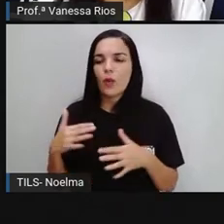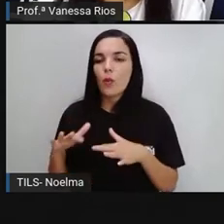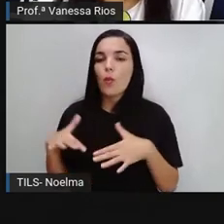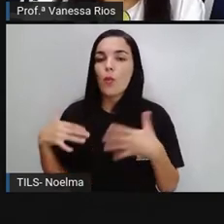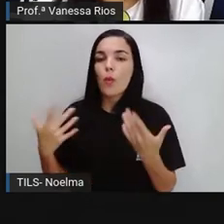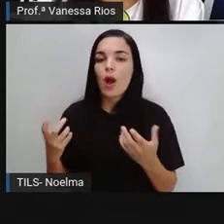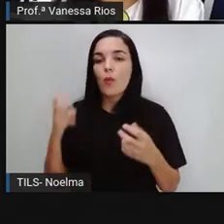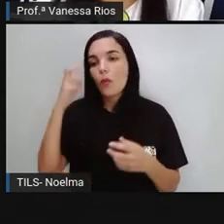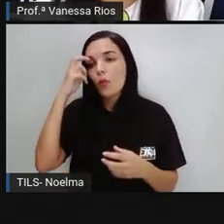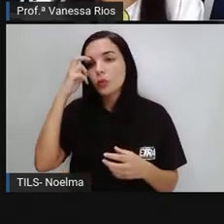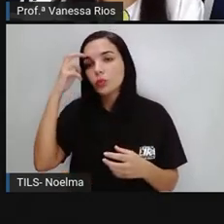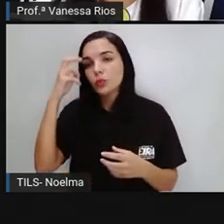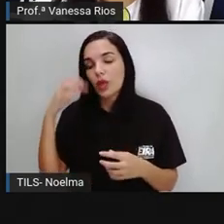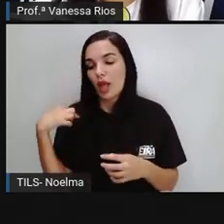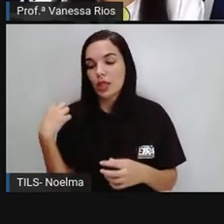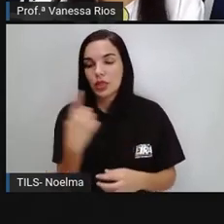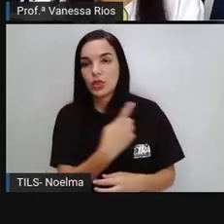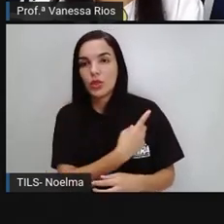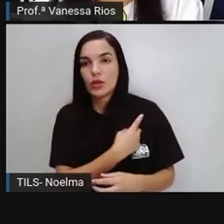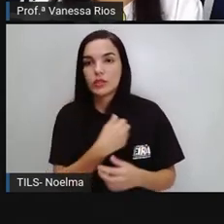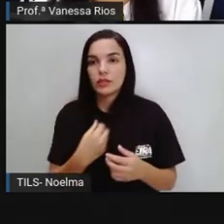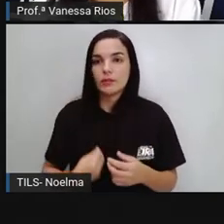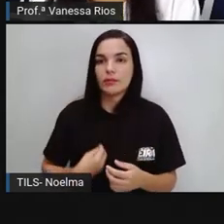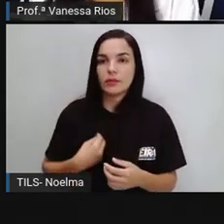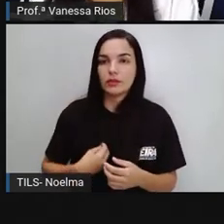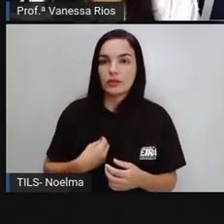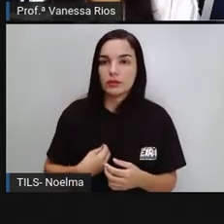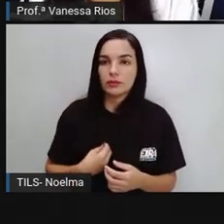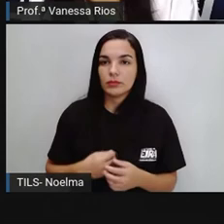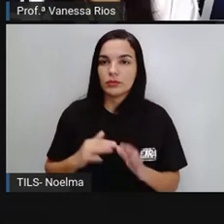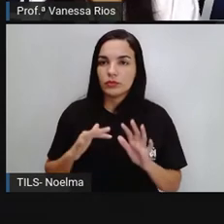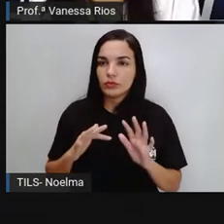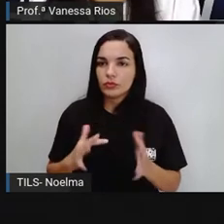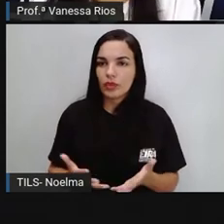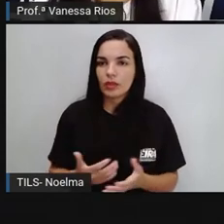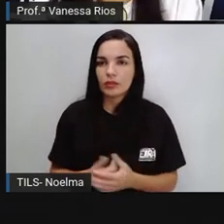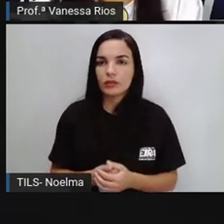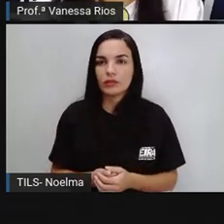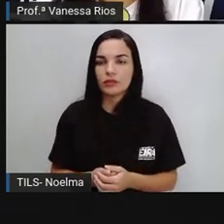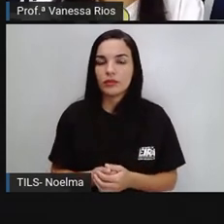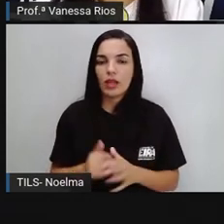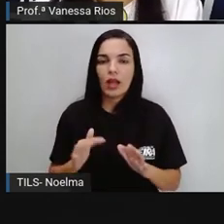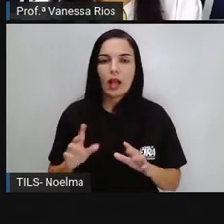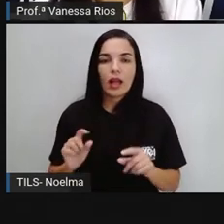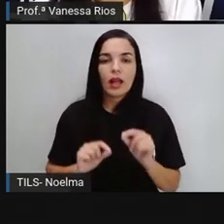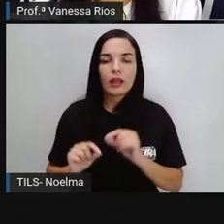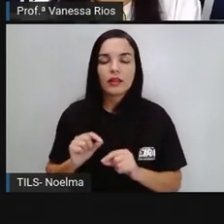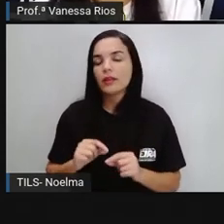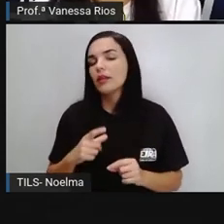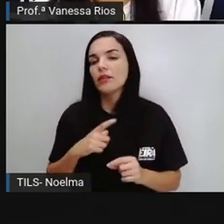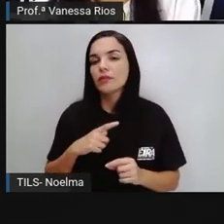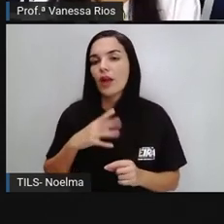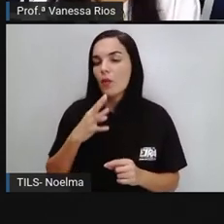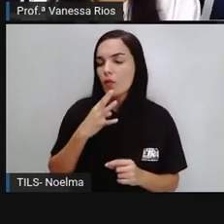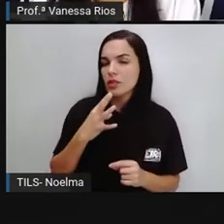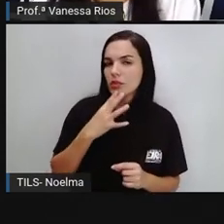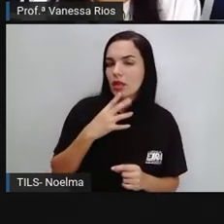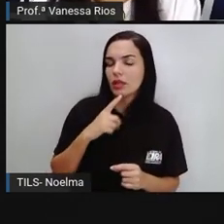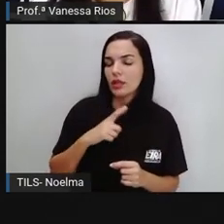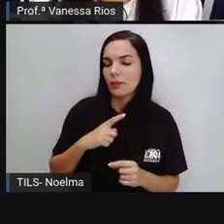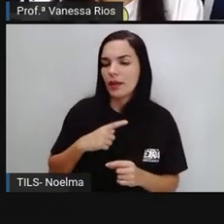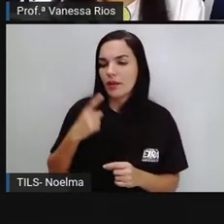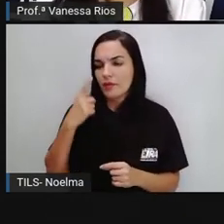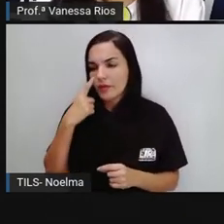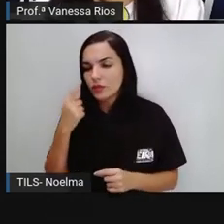nós pertencemos, qual é a nossa história, qual é a nossa identidade. Então, conhecer, reconhecer,